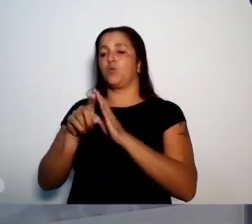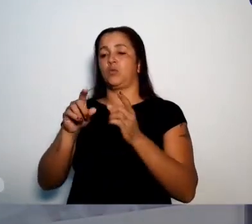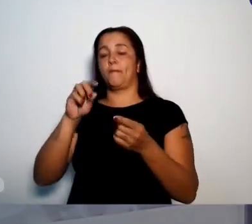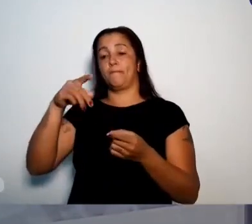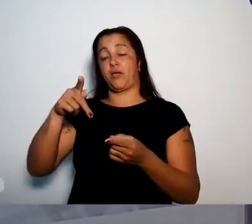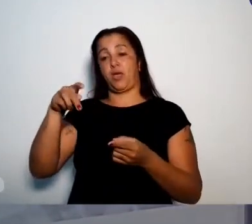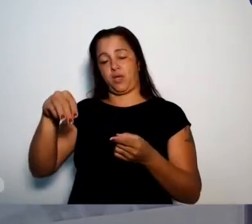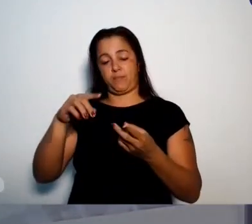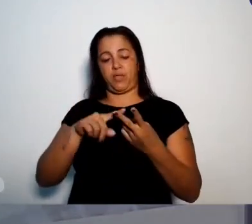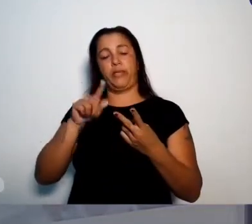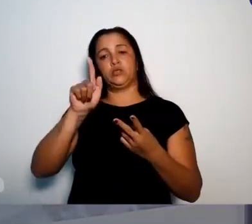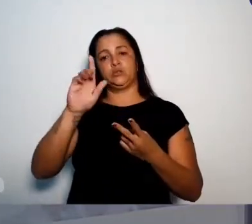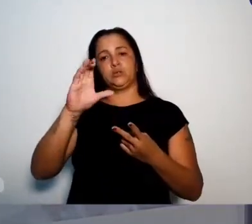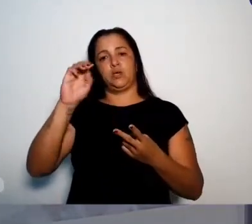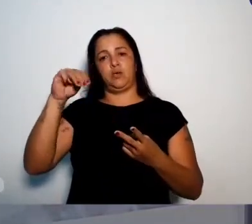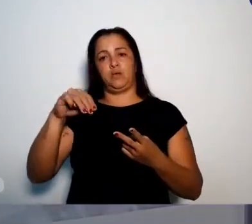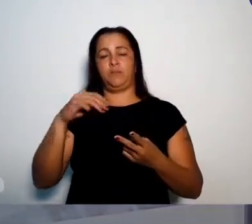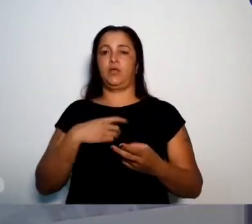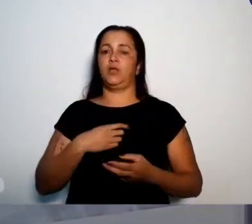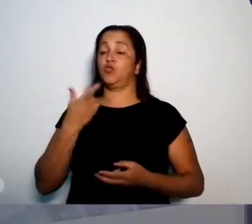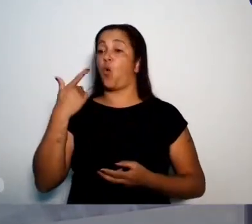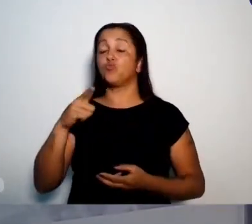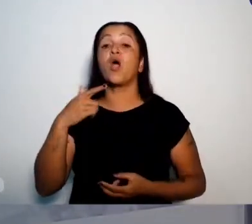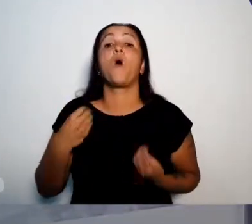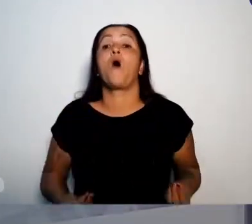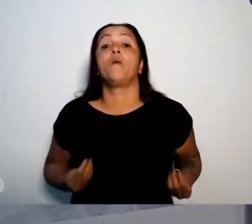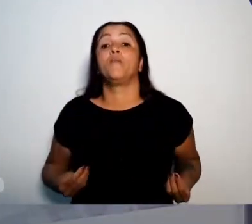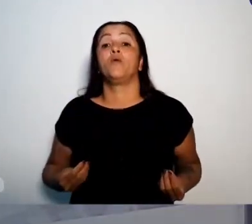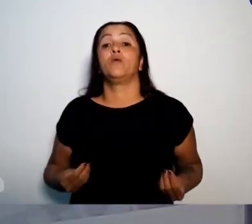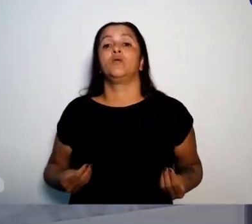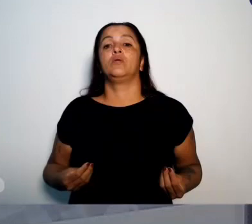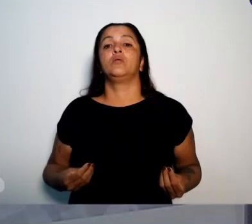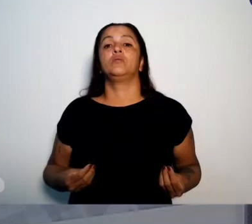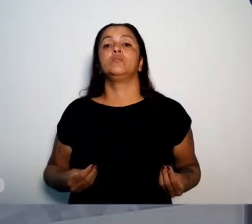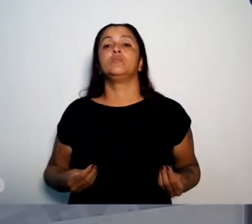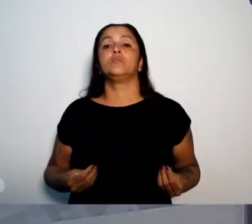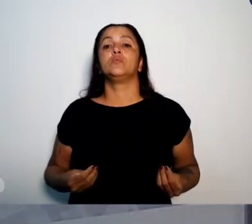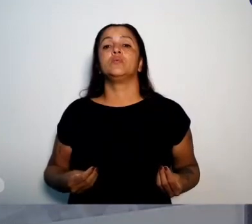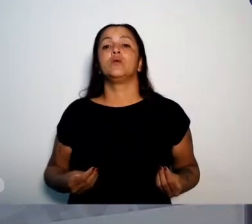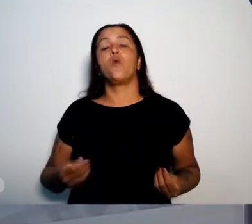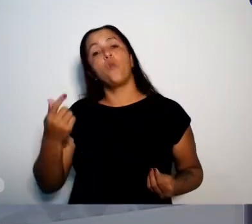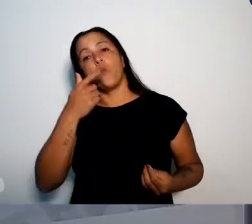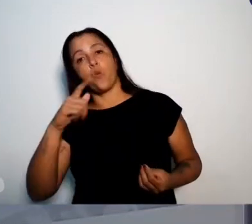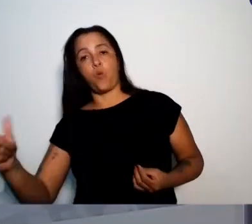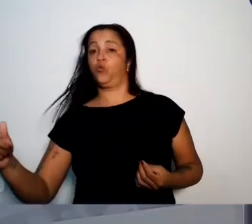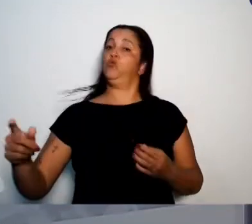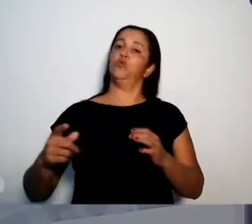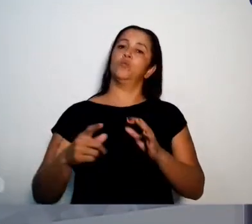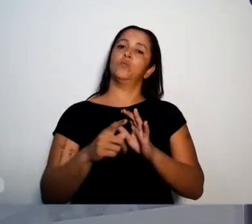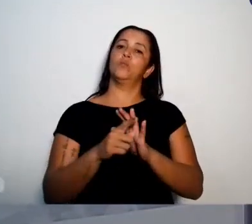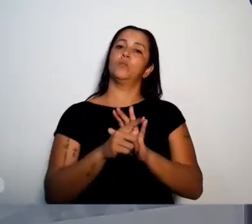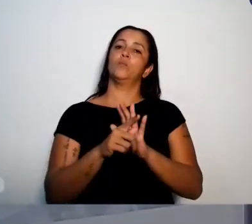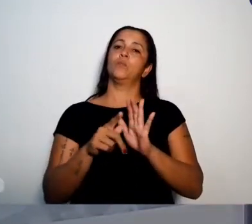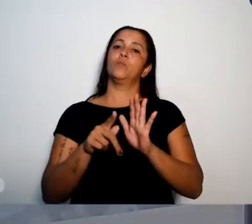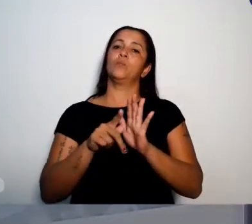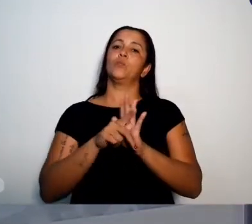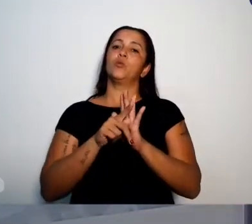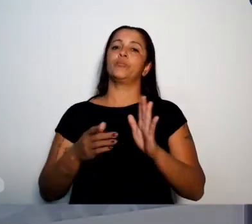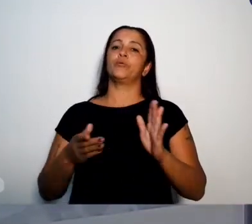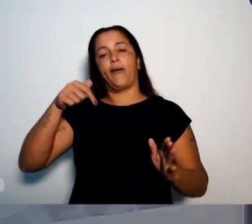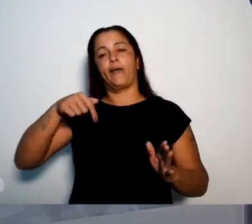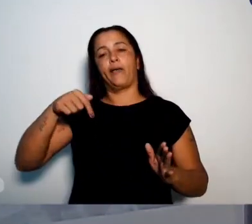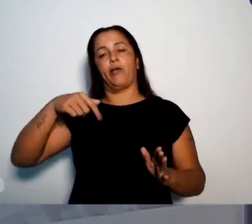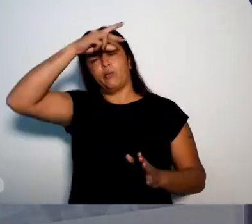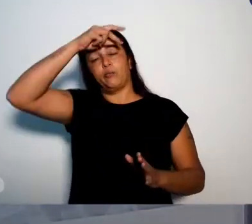se tem como multar. Não tem. Está aqui o outro também aqui, o prefeito aqui de